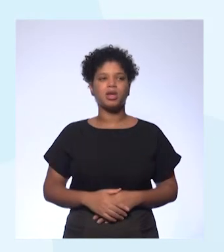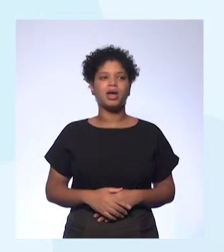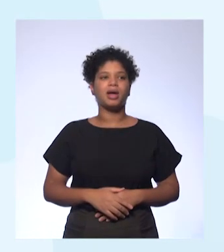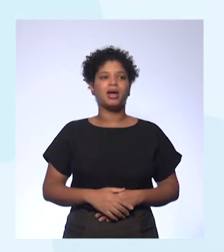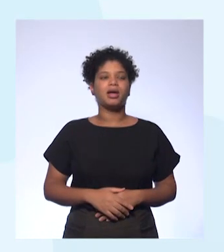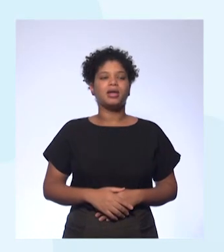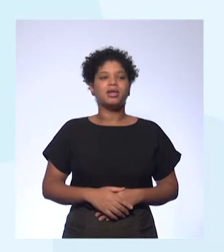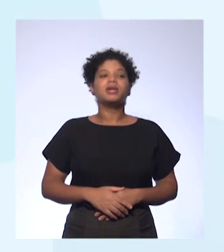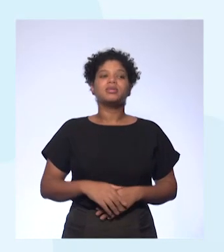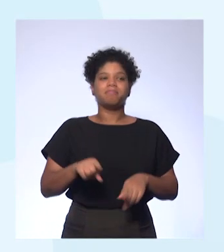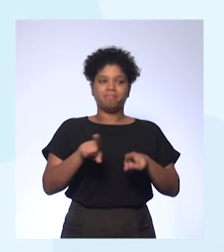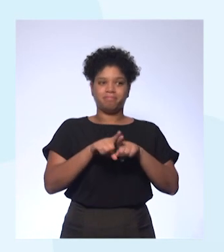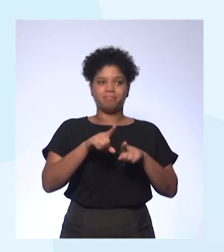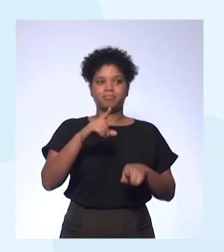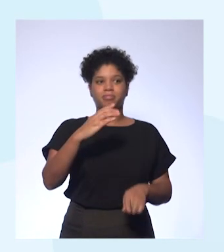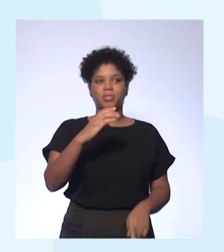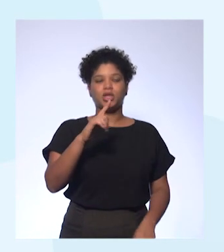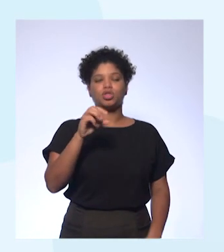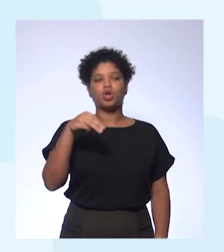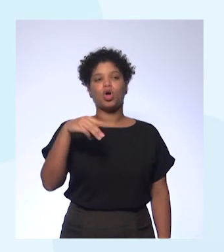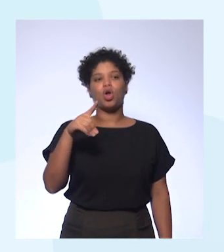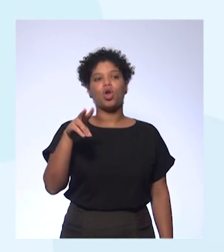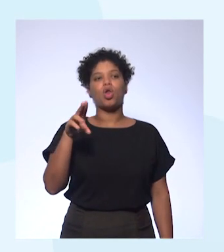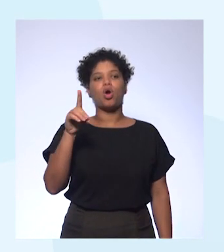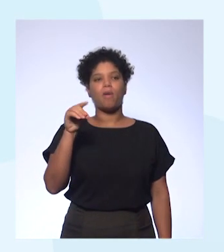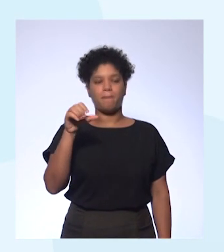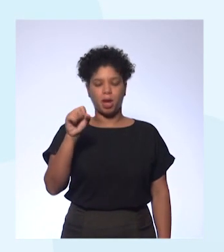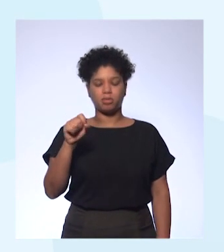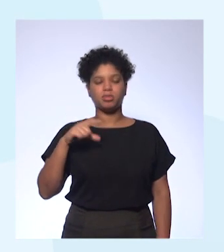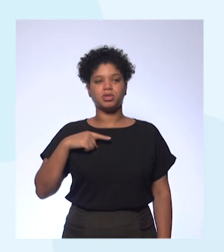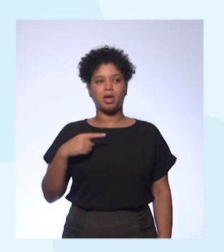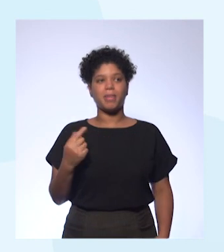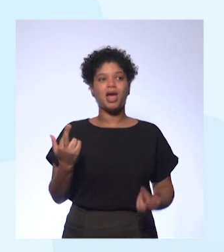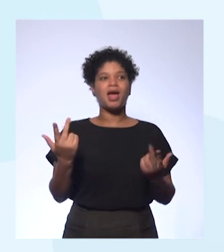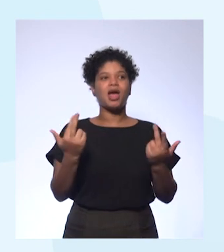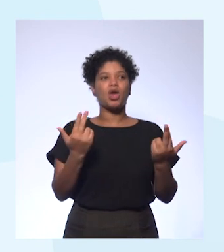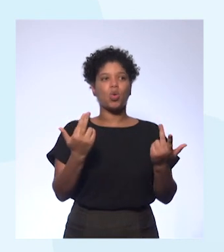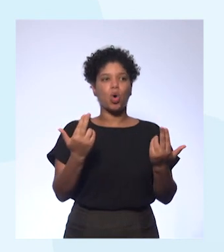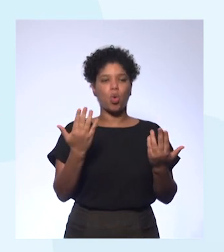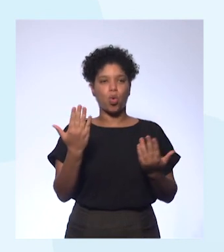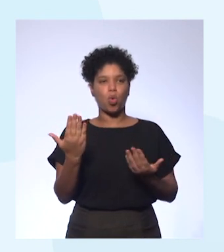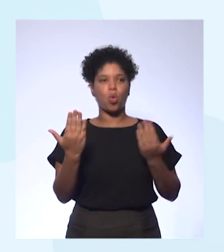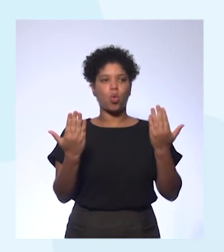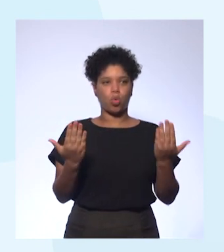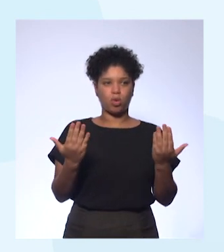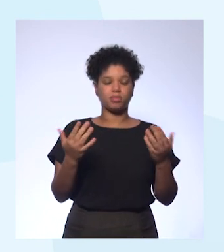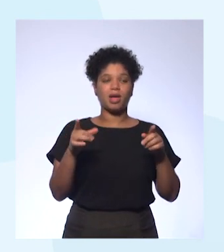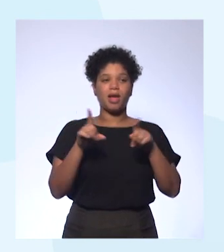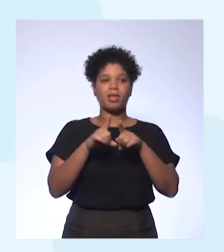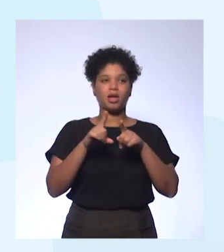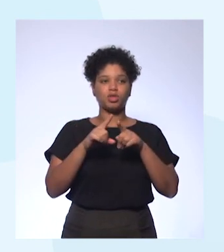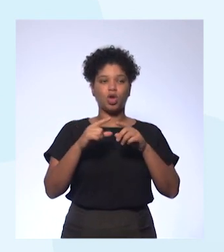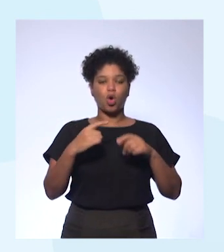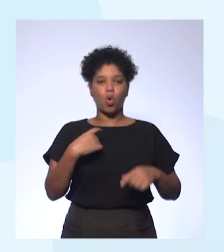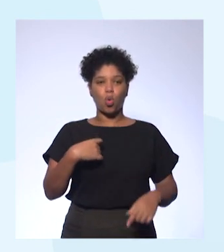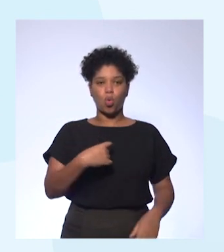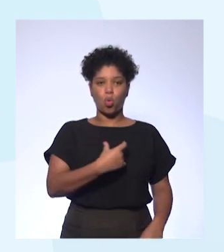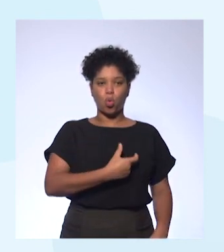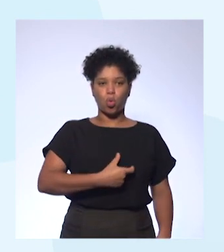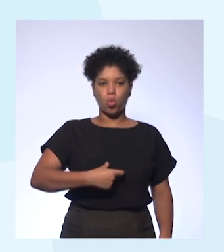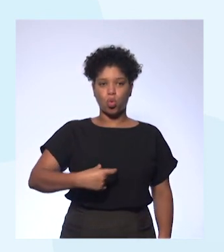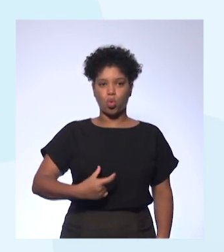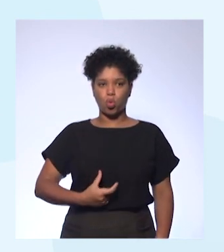tá? São celomados, triblásticos e simetria radial. Eles vão apresentar tubo digestório